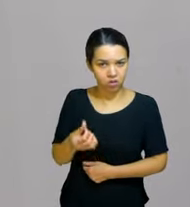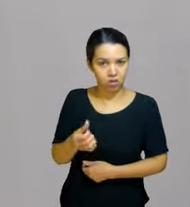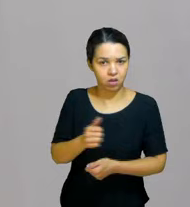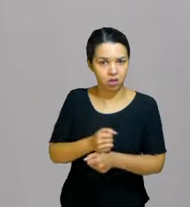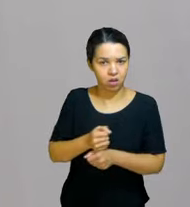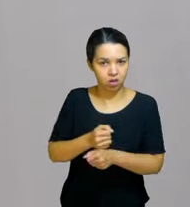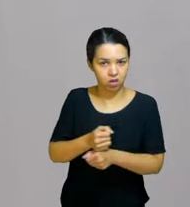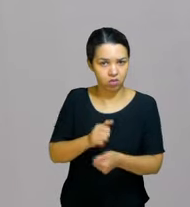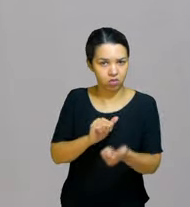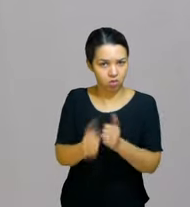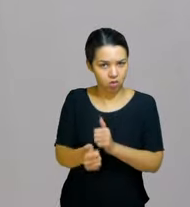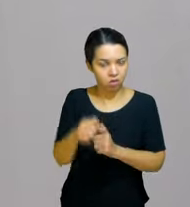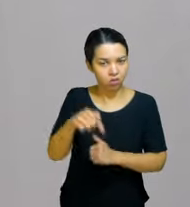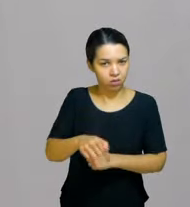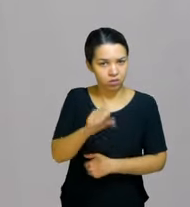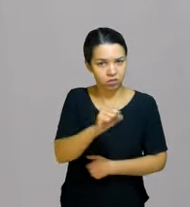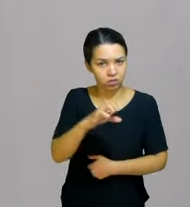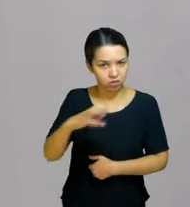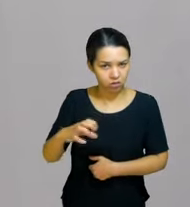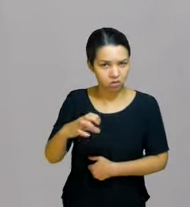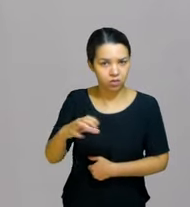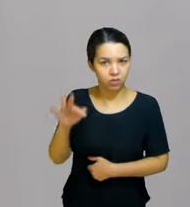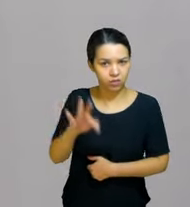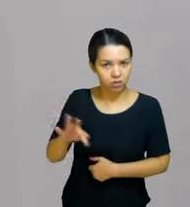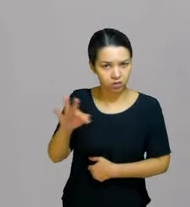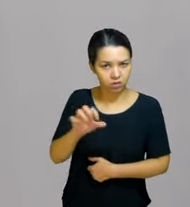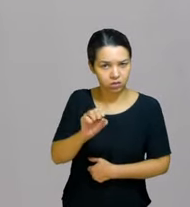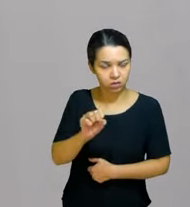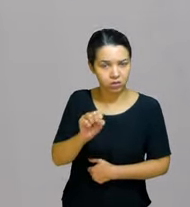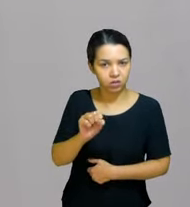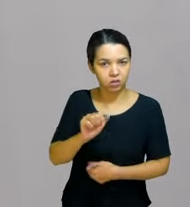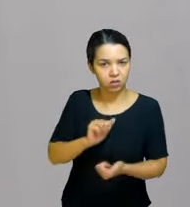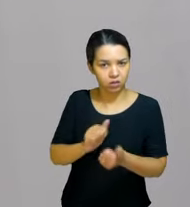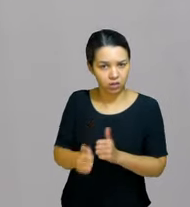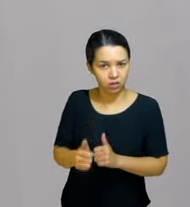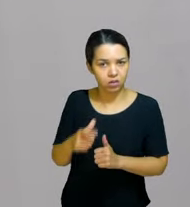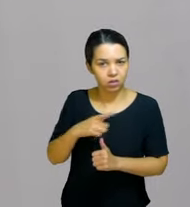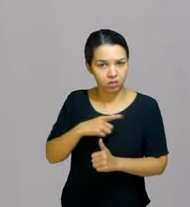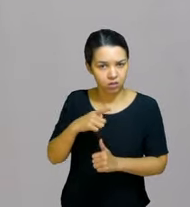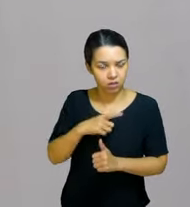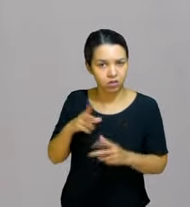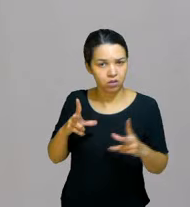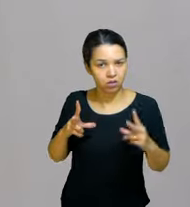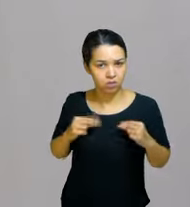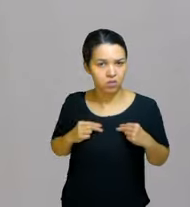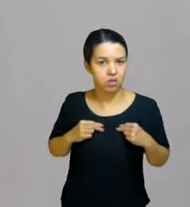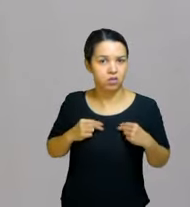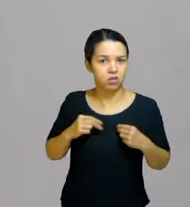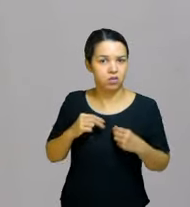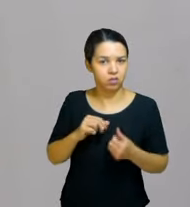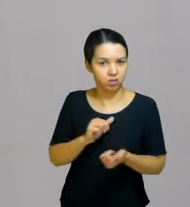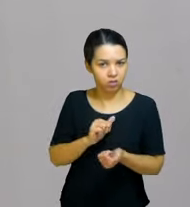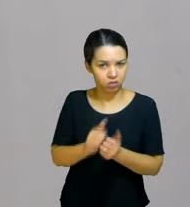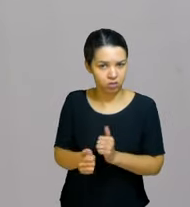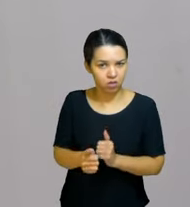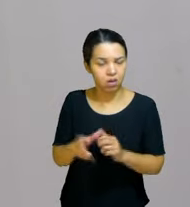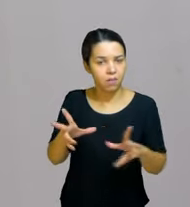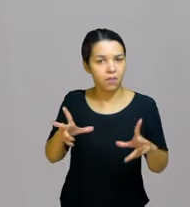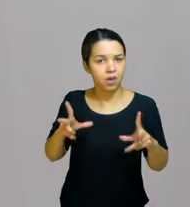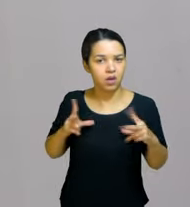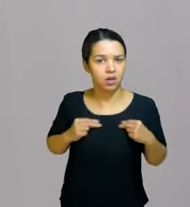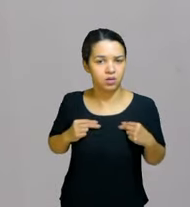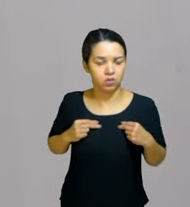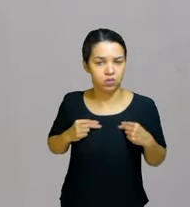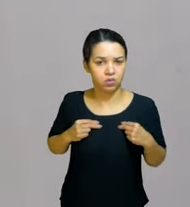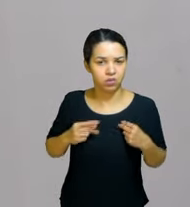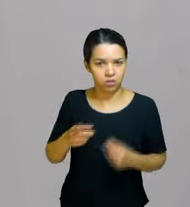comendador do esporte Santa Catarina. A Federação Catarinense de Atletismo já recebeu a comenda do mérito esportivo. Isso tudo com mérito. Nós